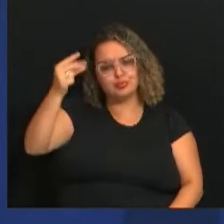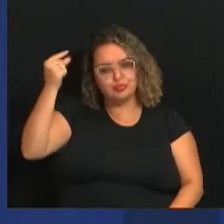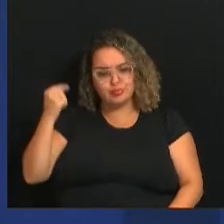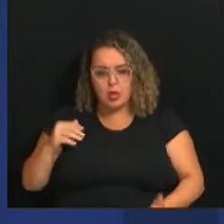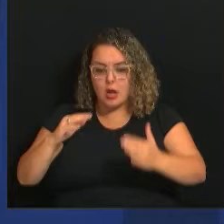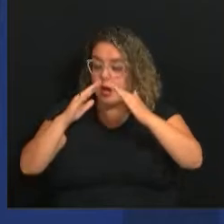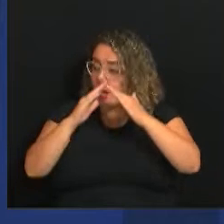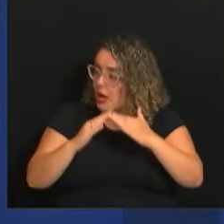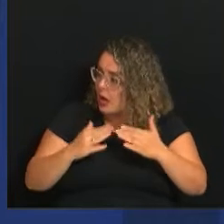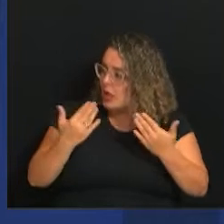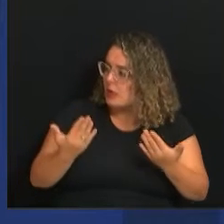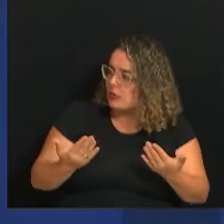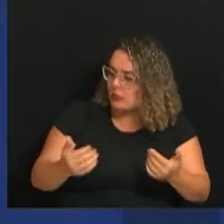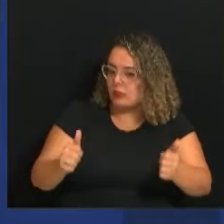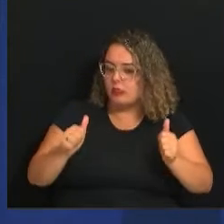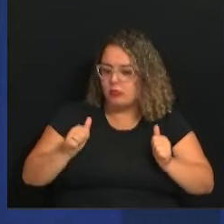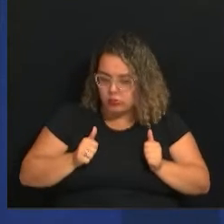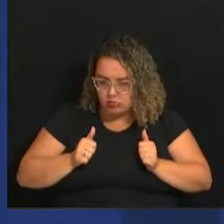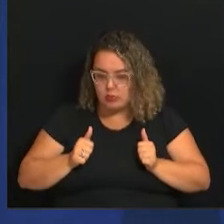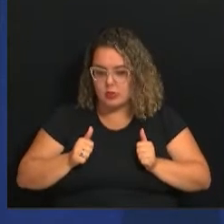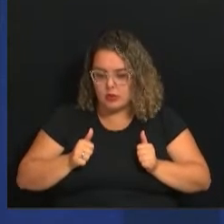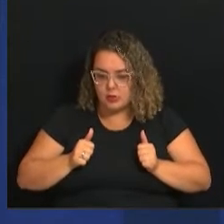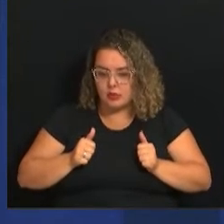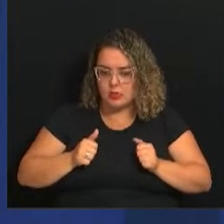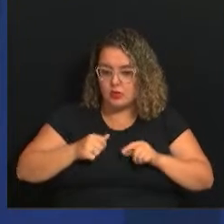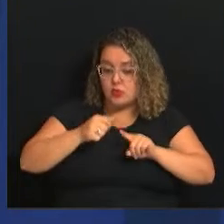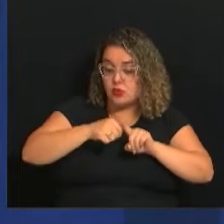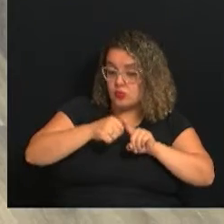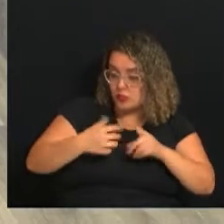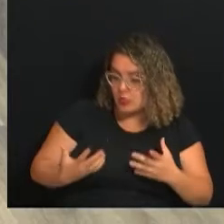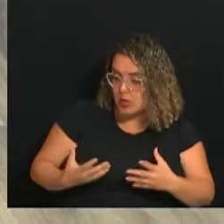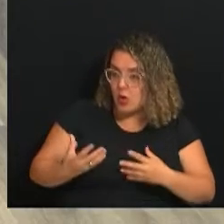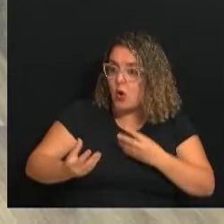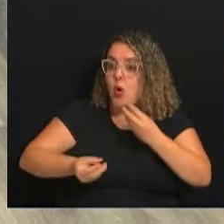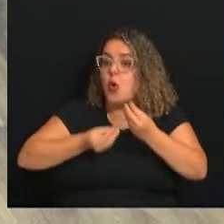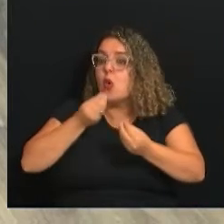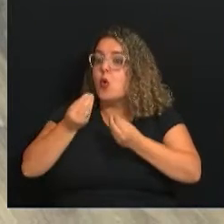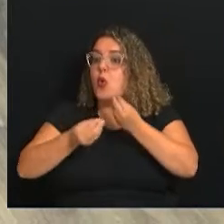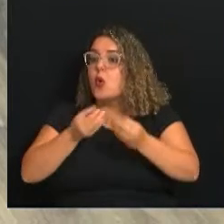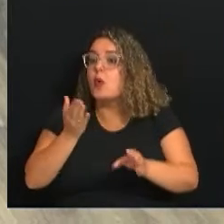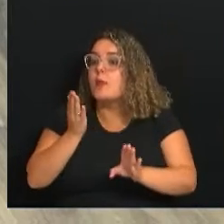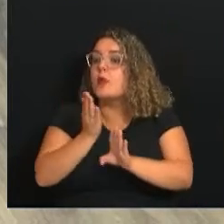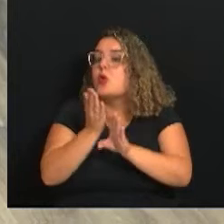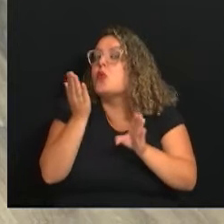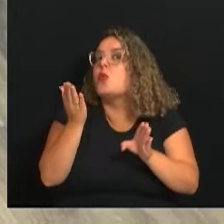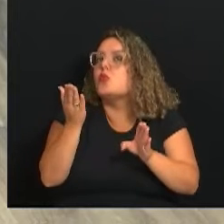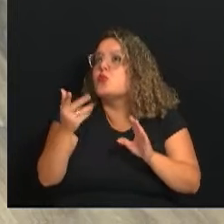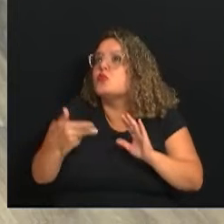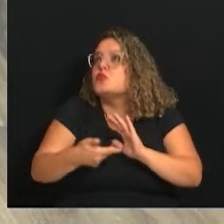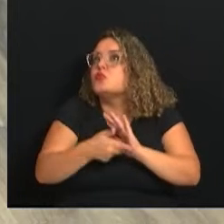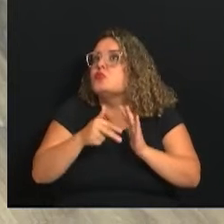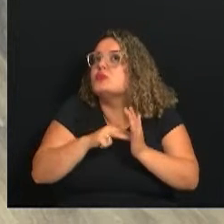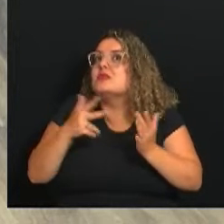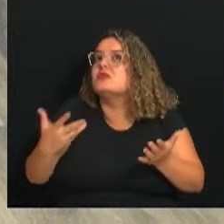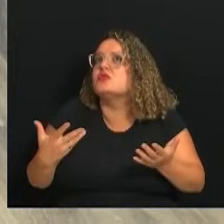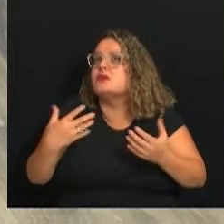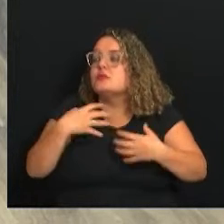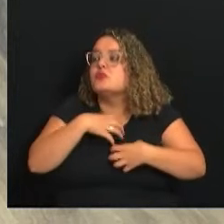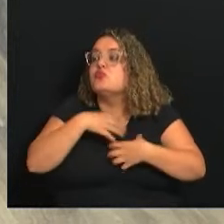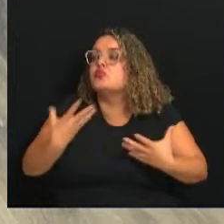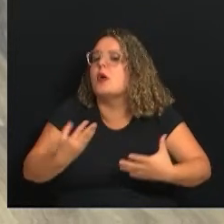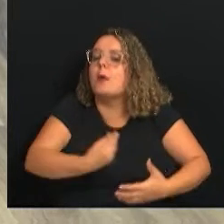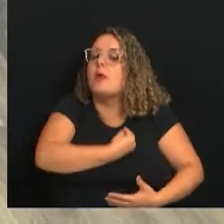fazendo tratamento não é fácil, é preciso disciplina, é preciso comprometimento, mas você pode